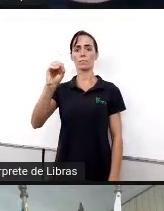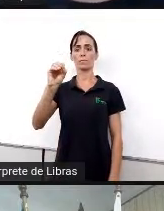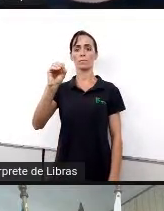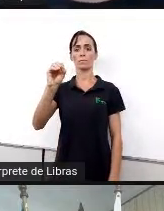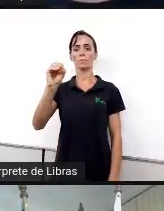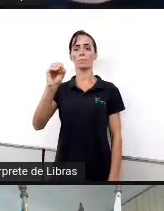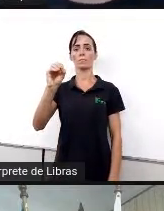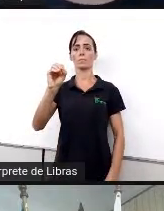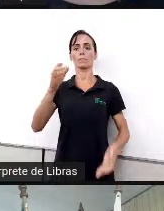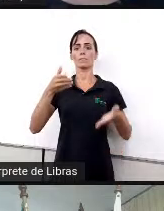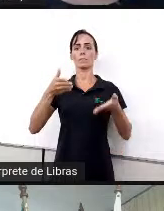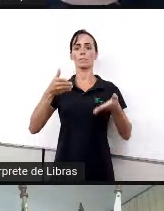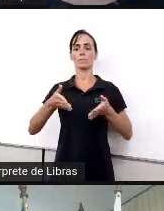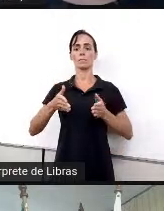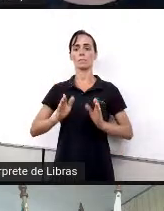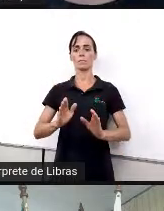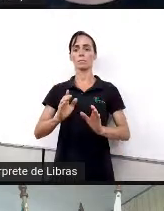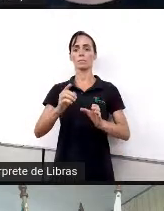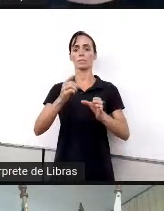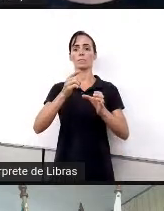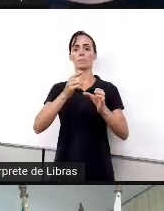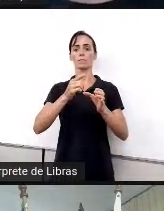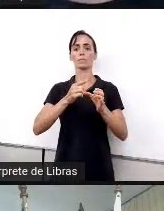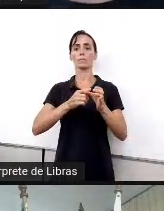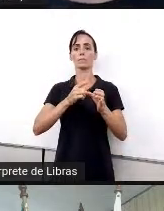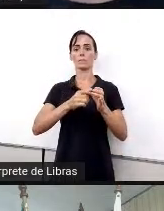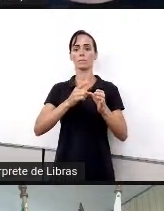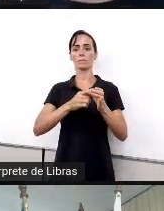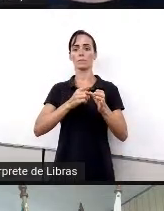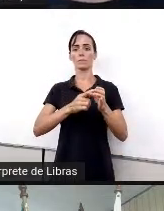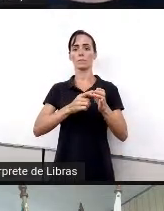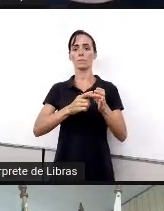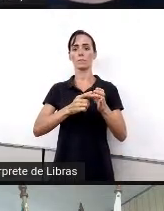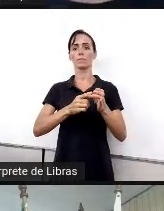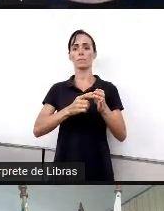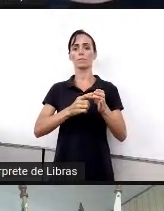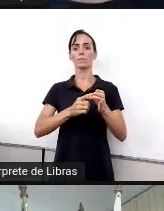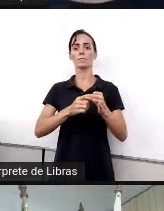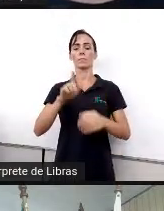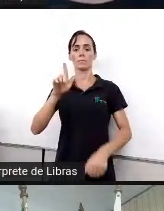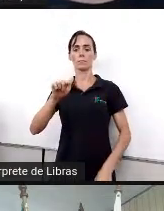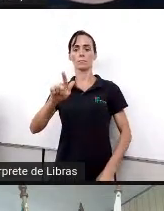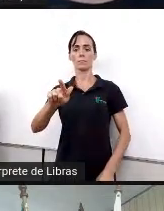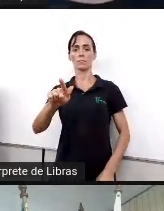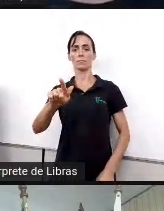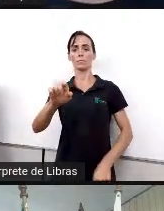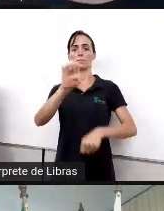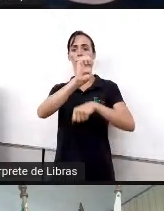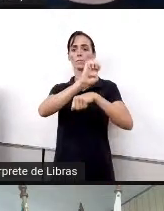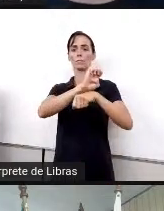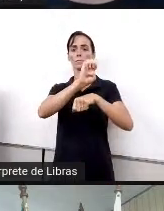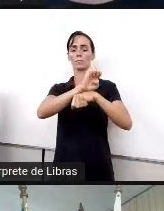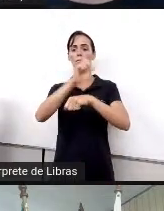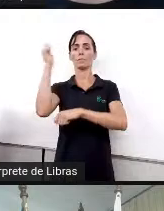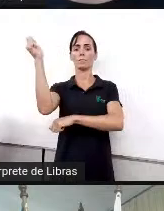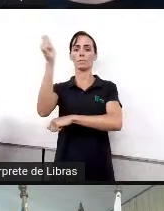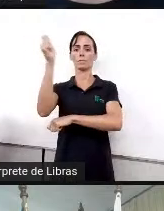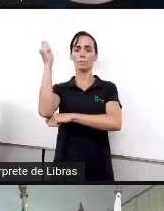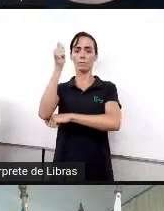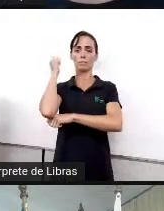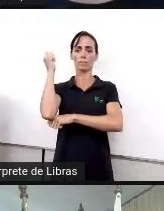Antônio Obadovski, natural da cidade de Giruá, estado do Rio Grande do